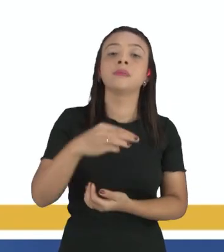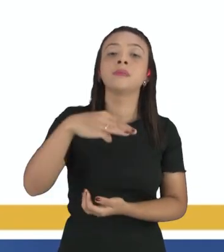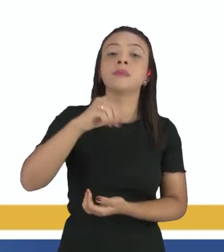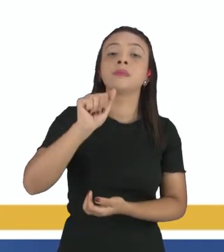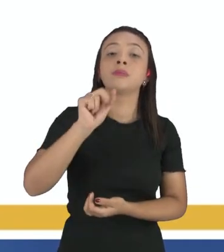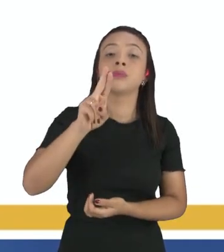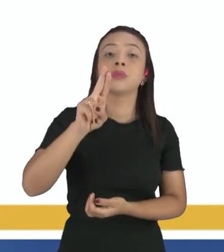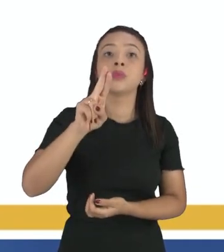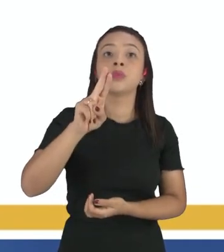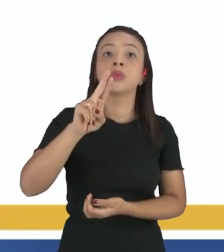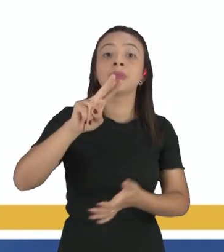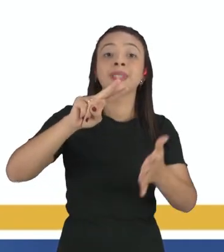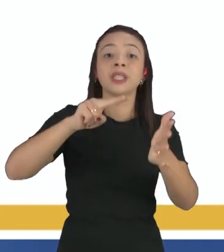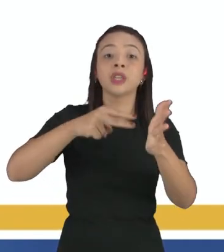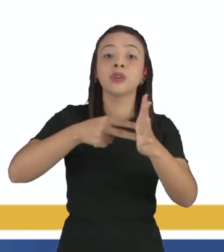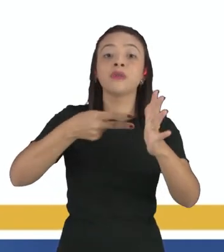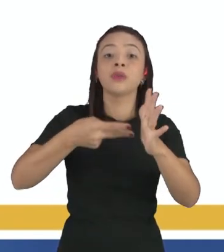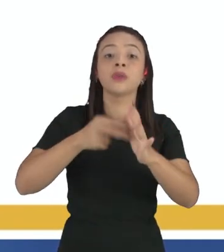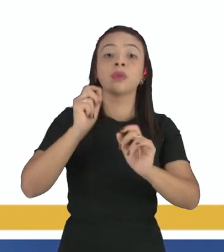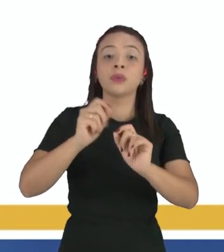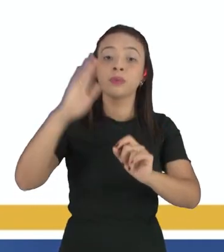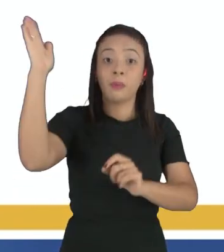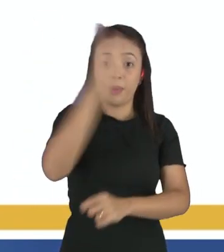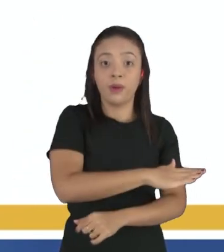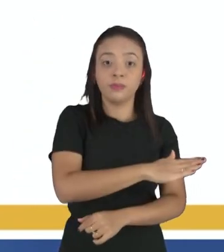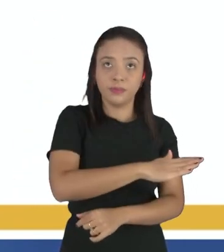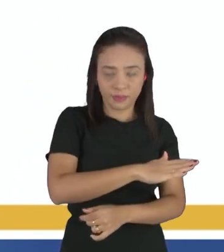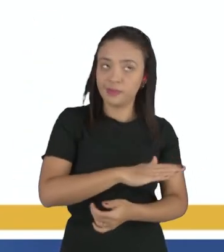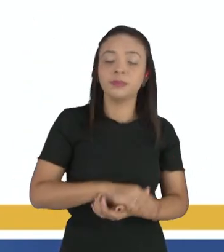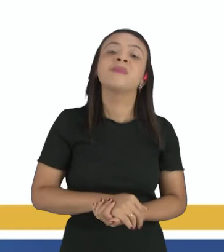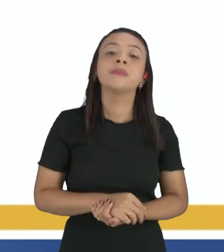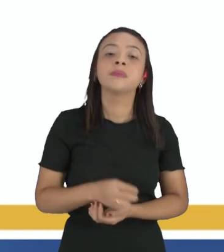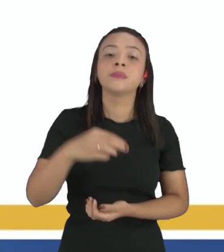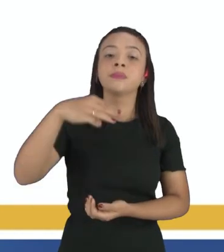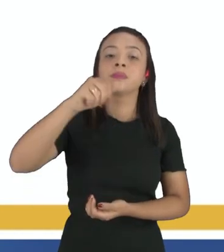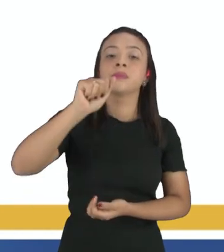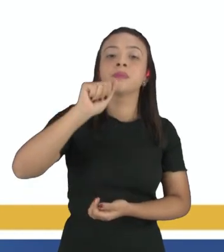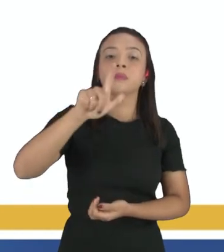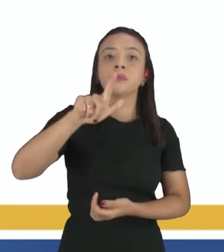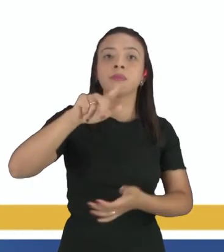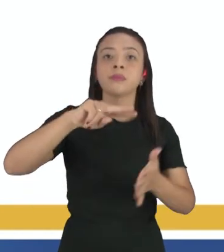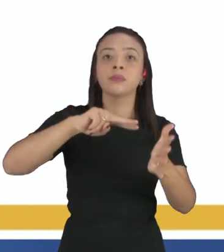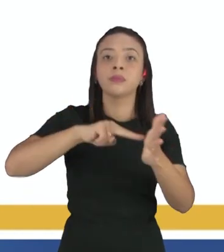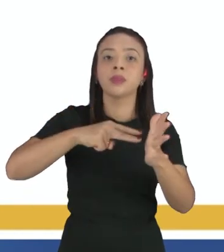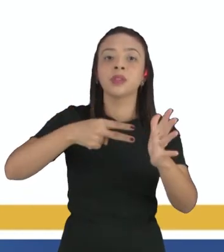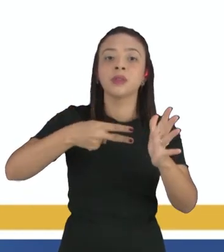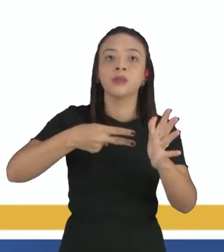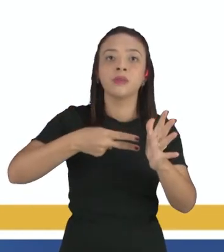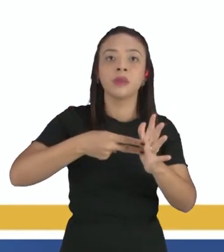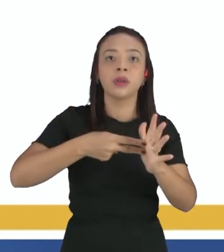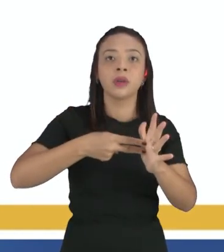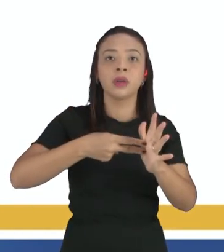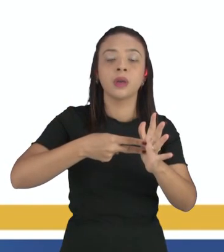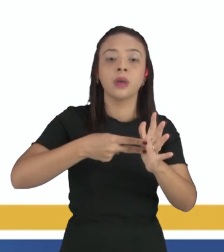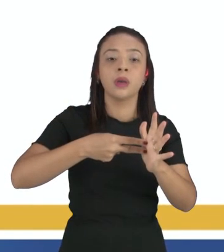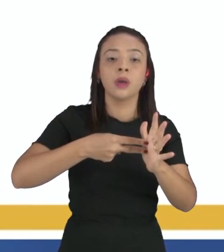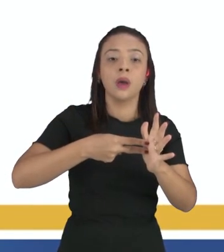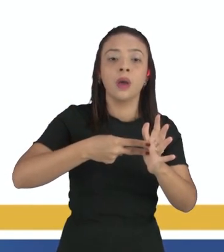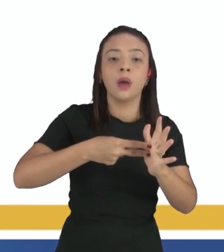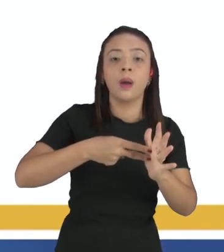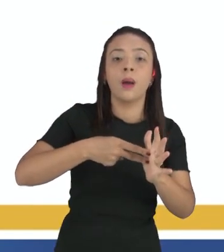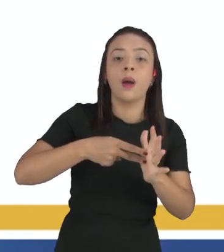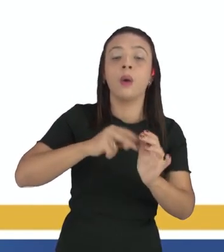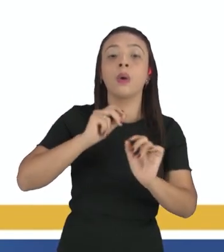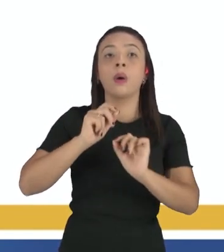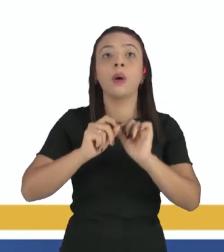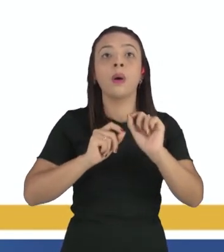é contrário de bom, adjetivo. Mal com L é contrário de bem, advérbio.